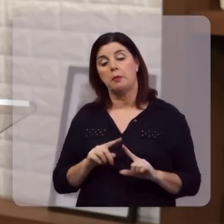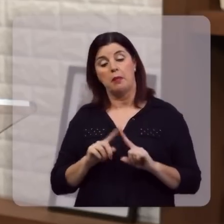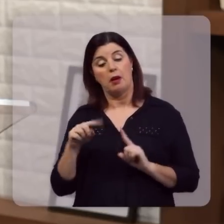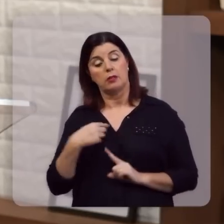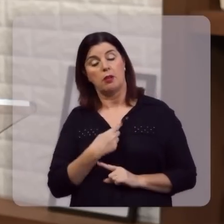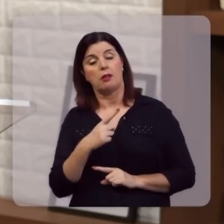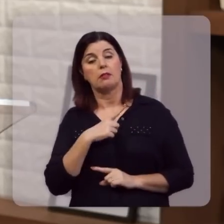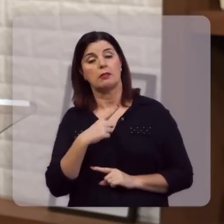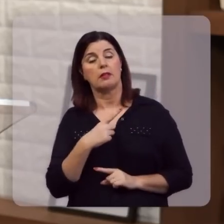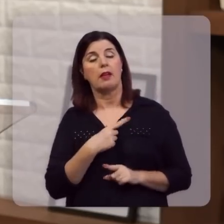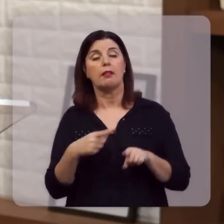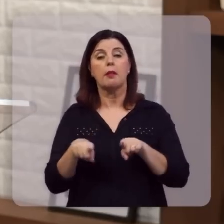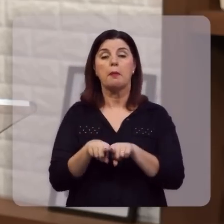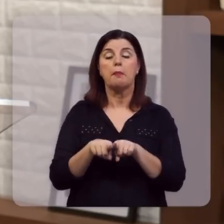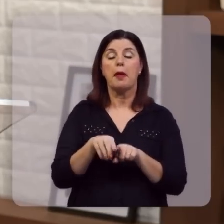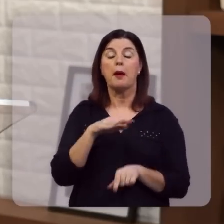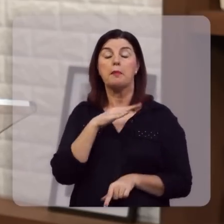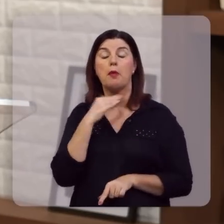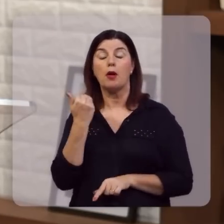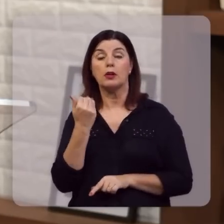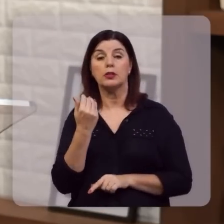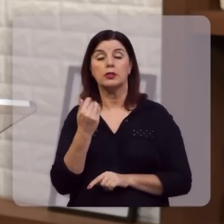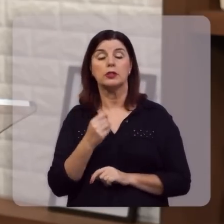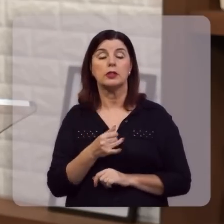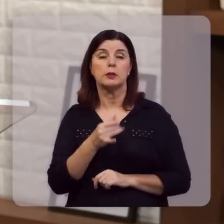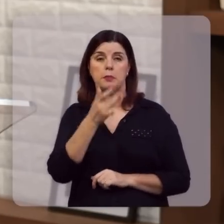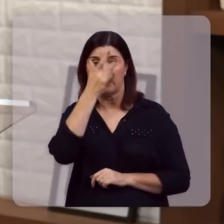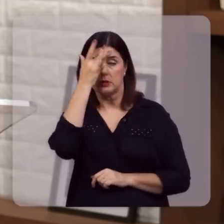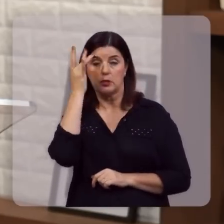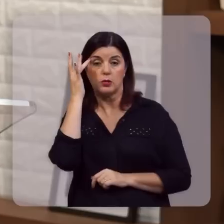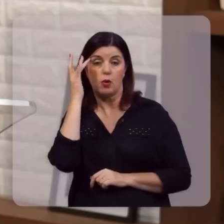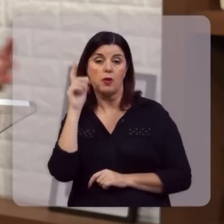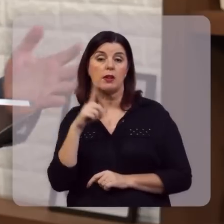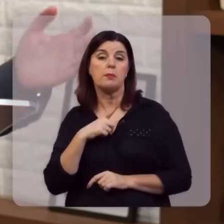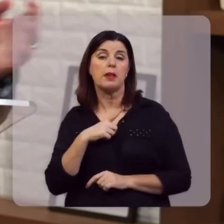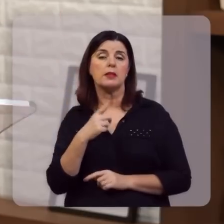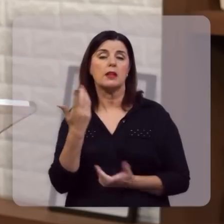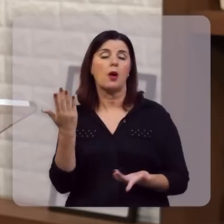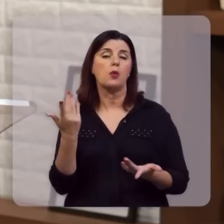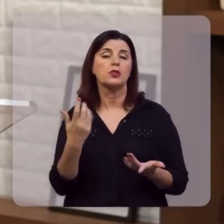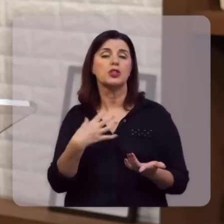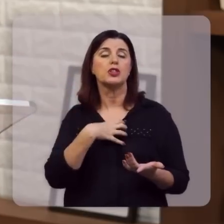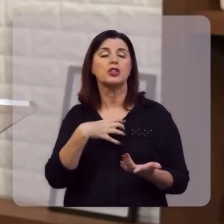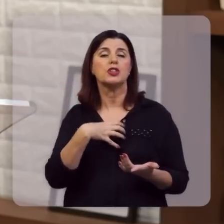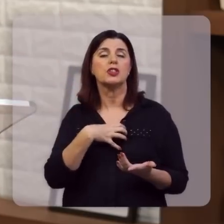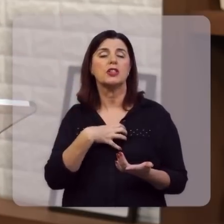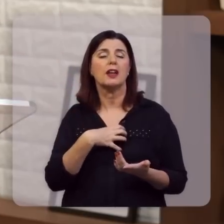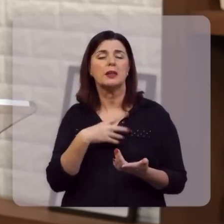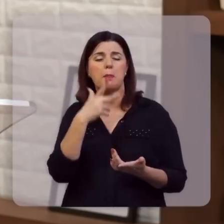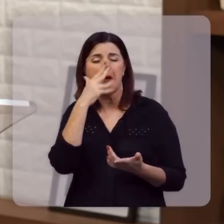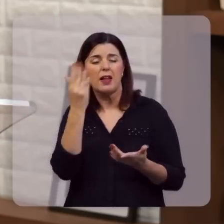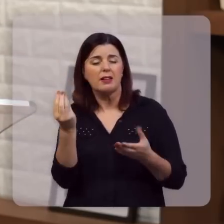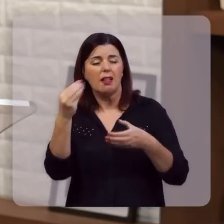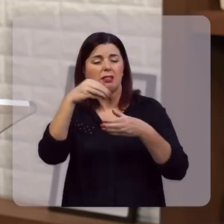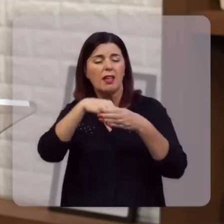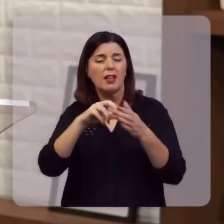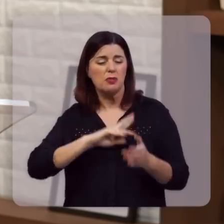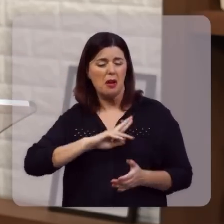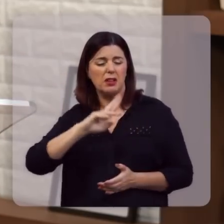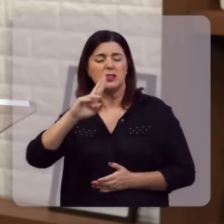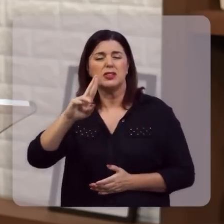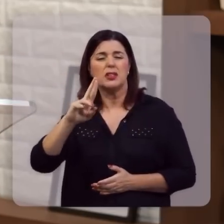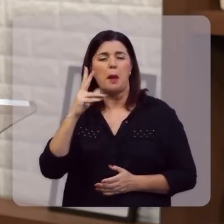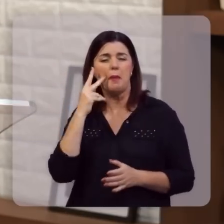Mas nós temos ainda a morte na panela no que concerne, por exemplo, ao sincretismo religioso, que vai se aninhando,